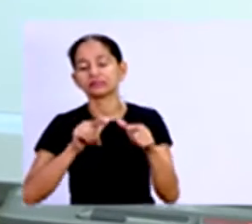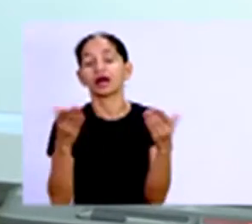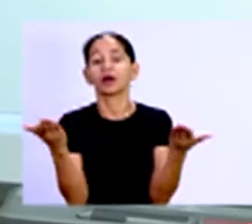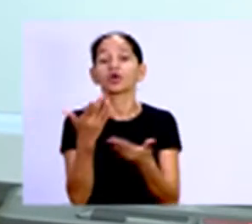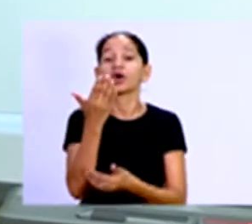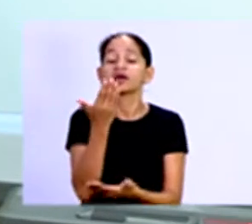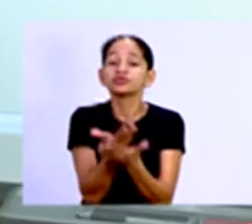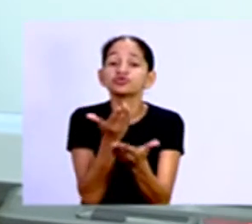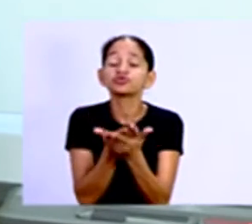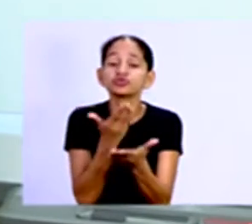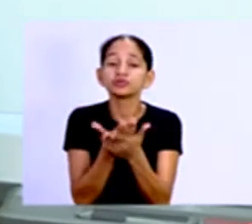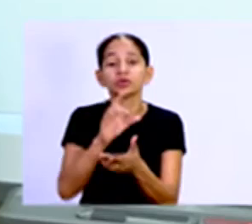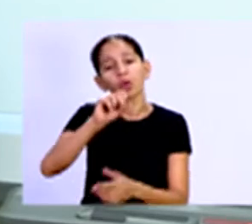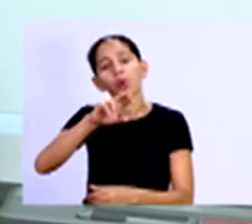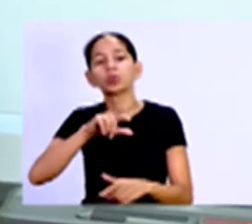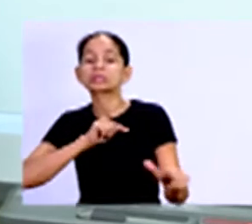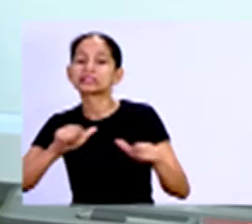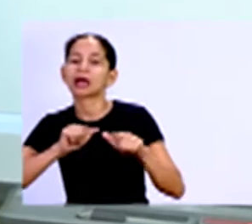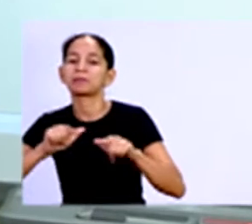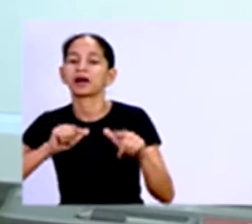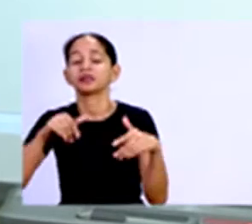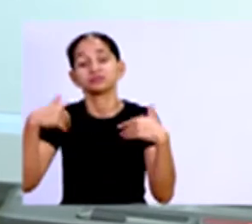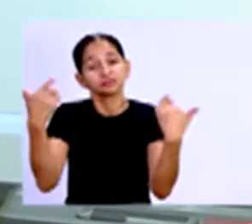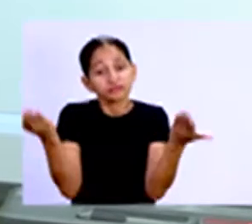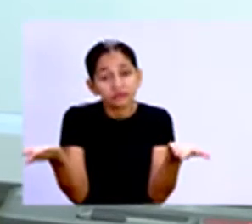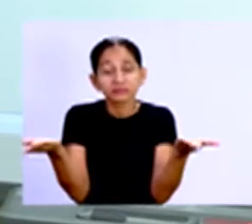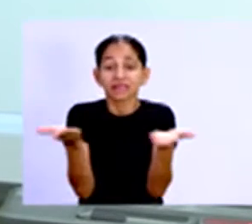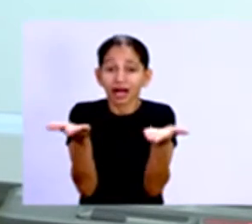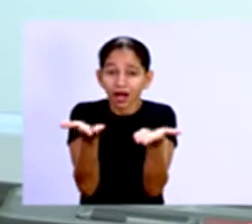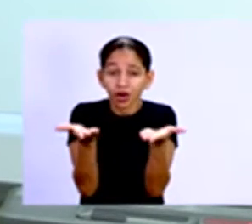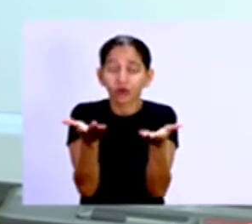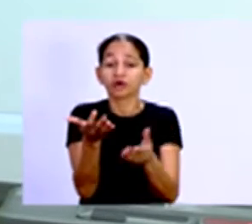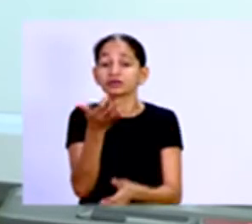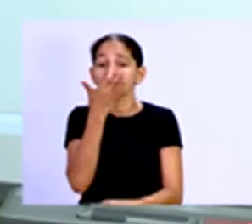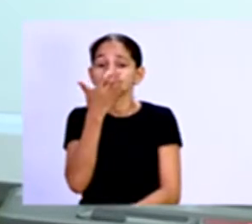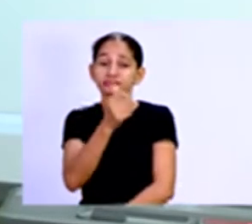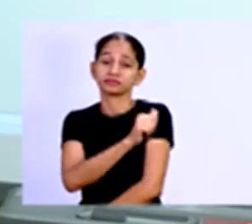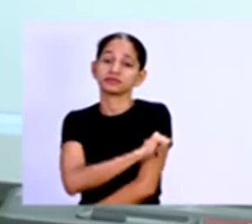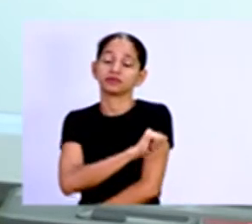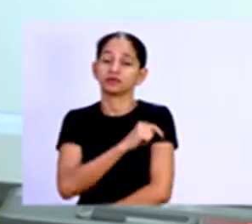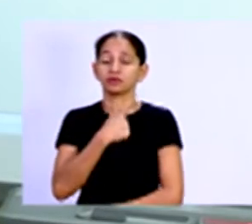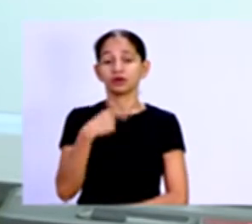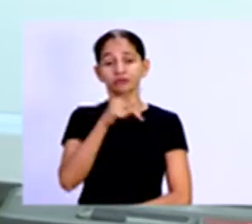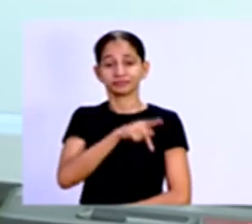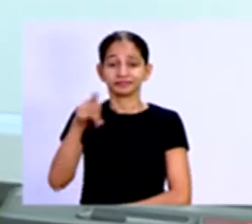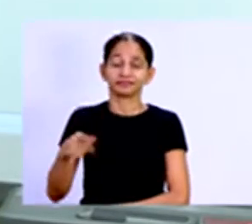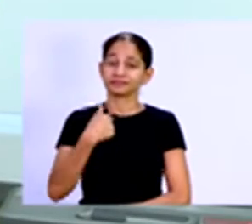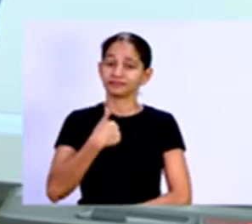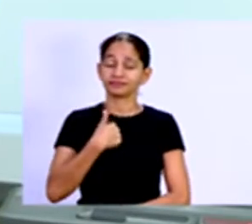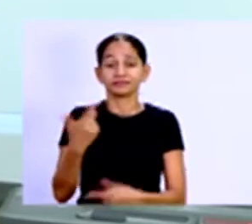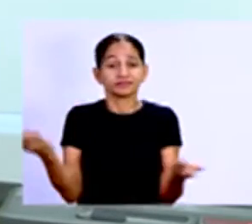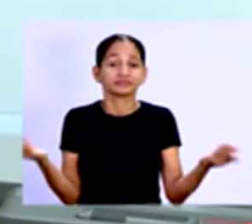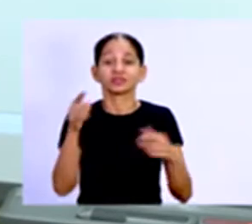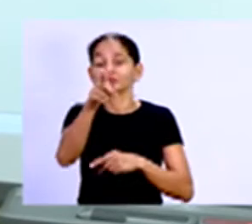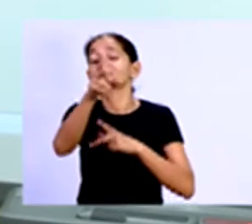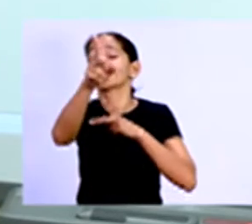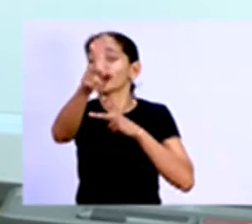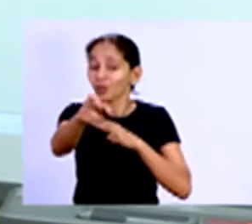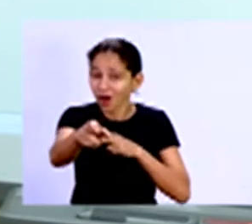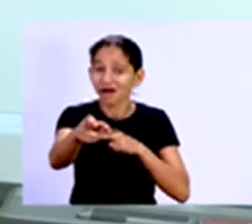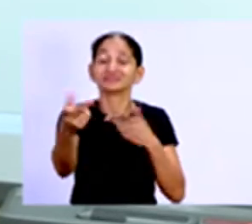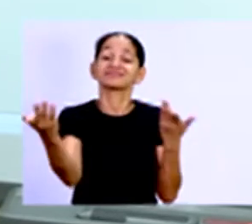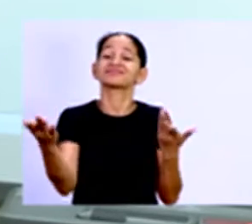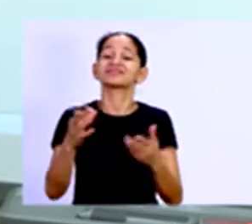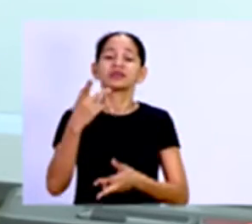papel de empregado, e nesse momento agora você está tendo o papel de aluna e eu estou tendo o papel de professor. Como também já tive todos os meus